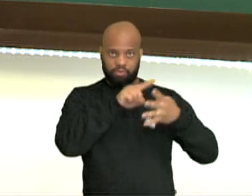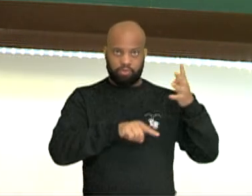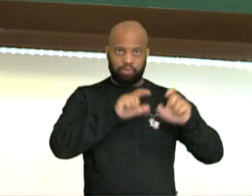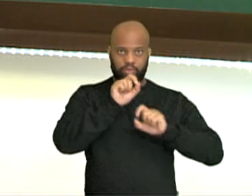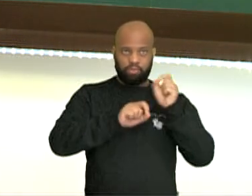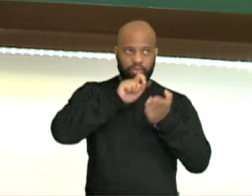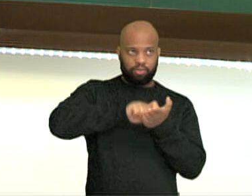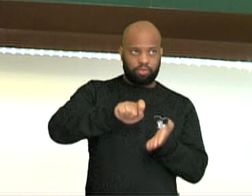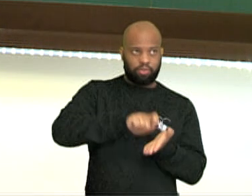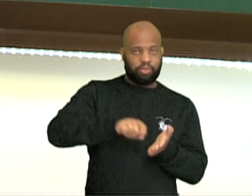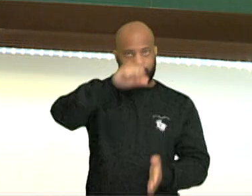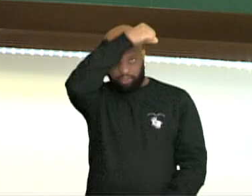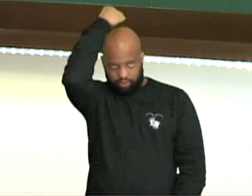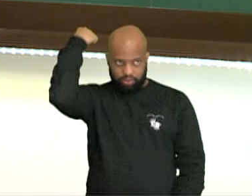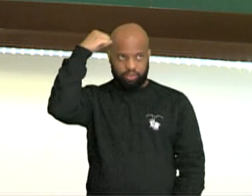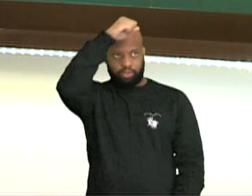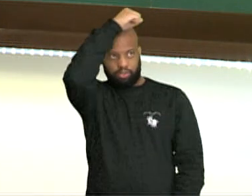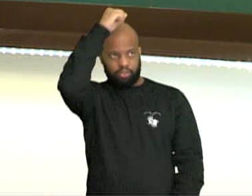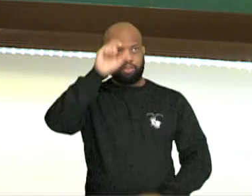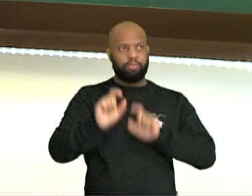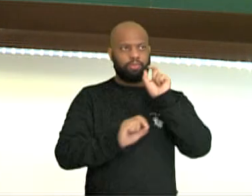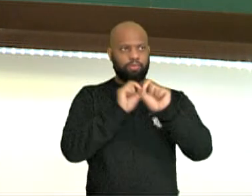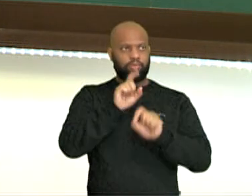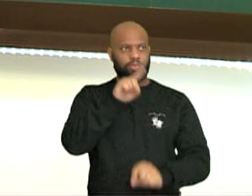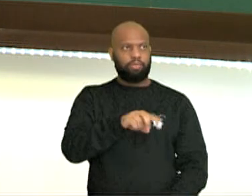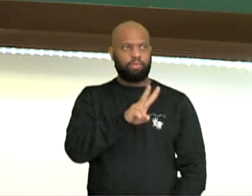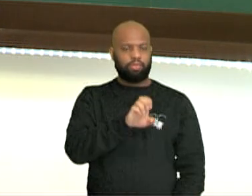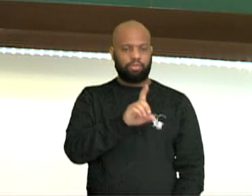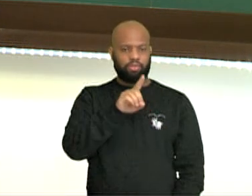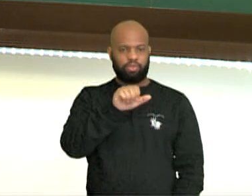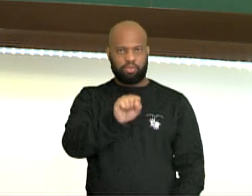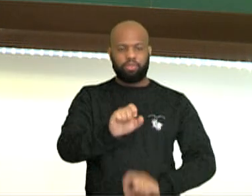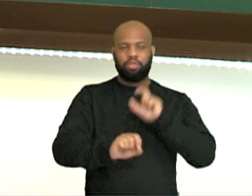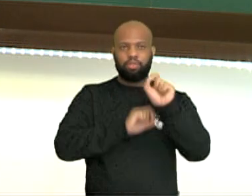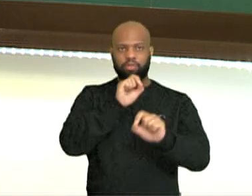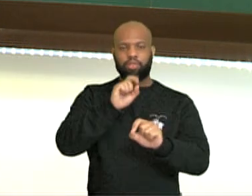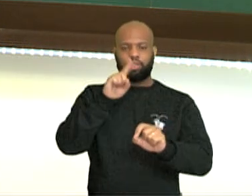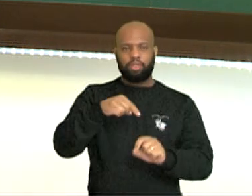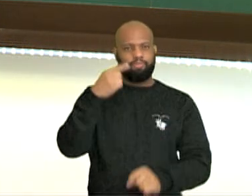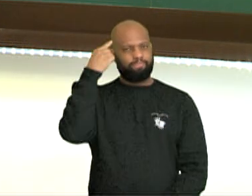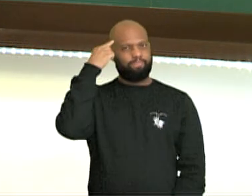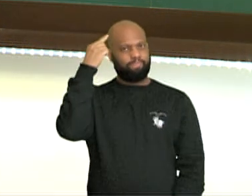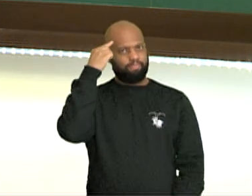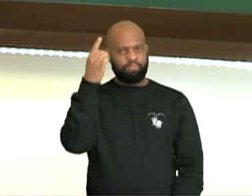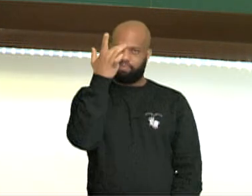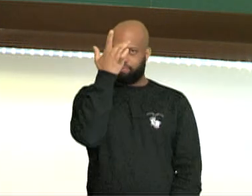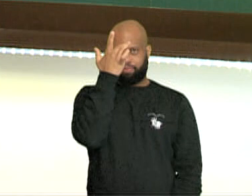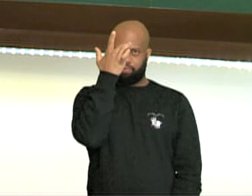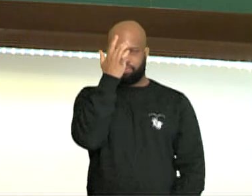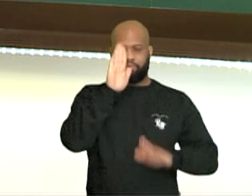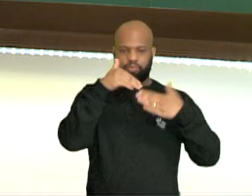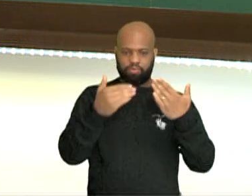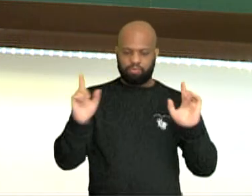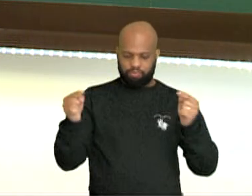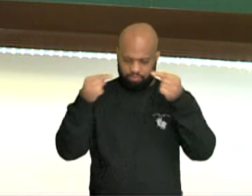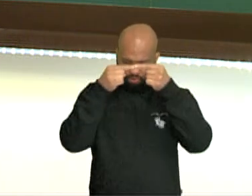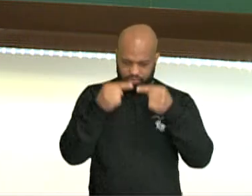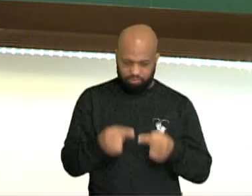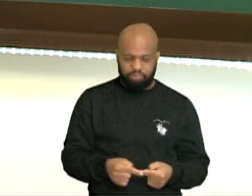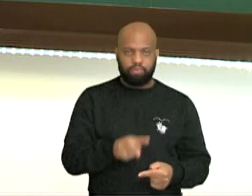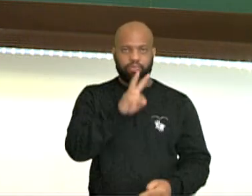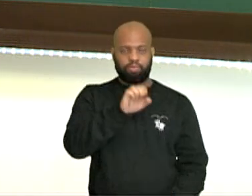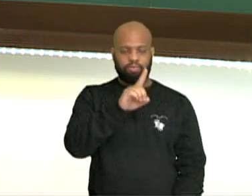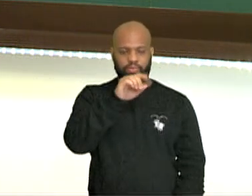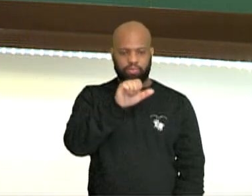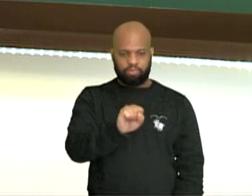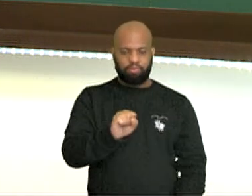sagradas, chamadas de Vedas, que são a origem das correntes do hinduísmo. De acordo com os Vedas, o yoga não é somente